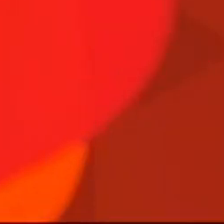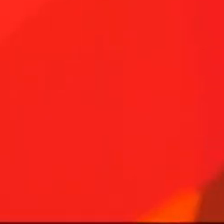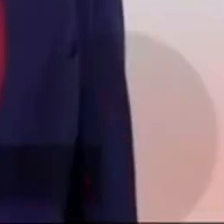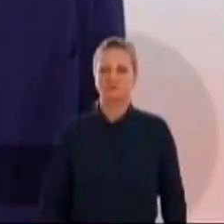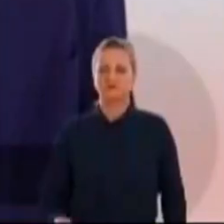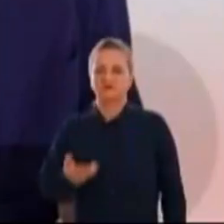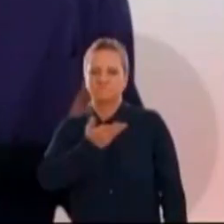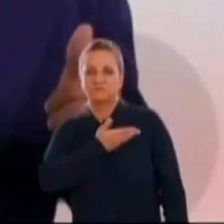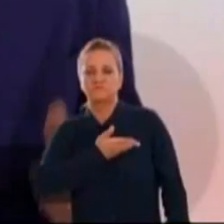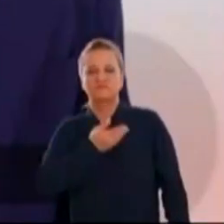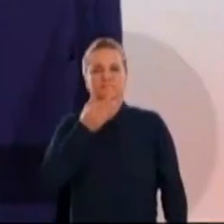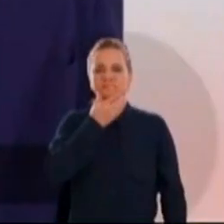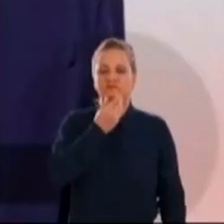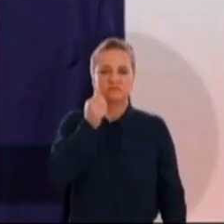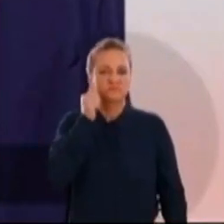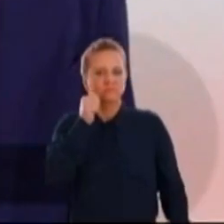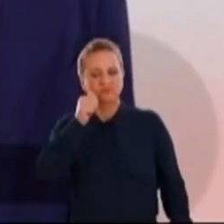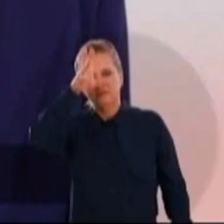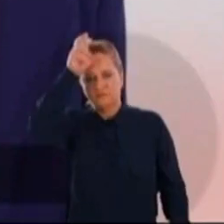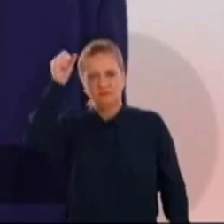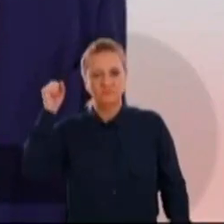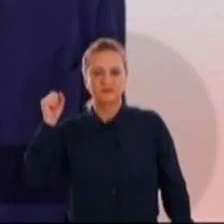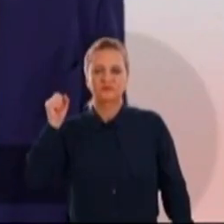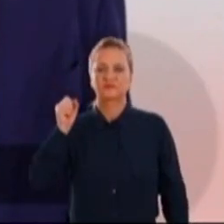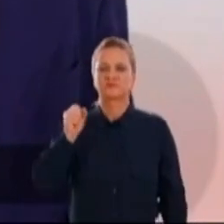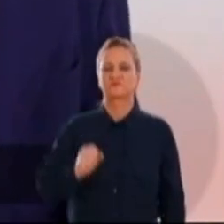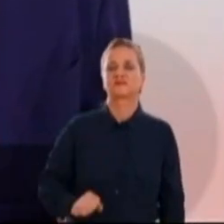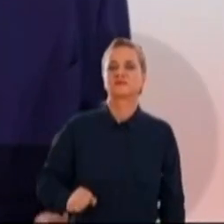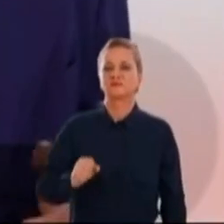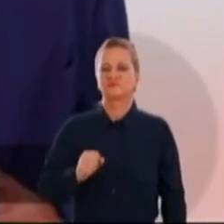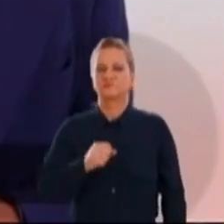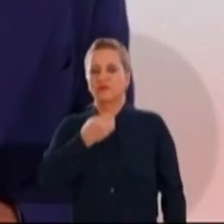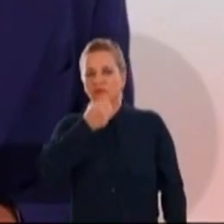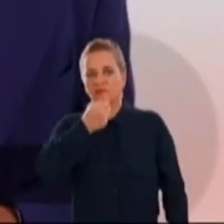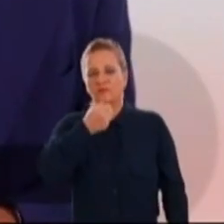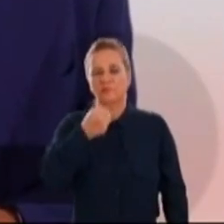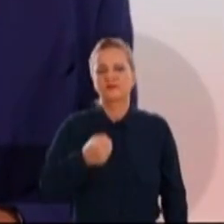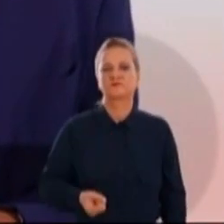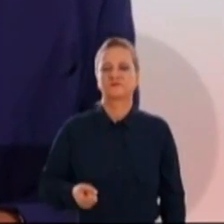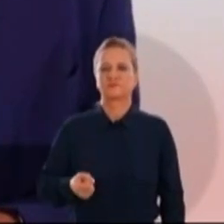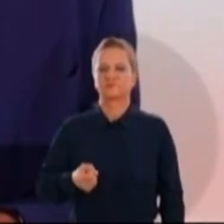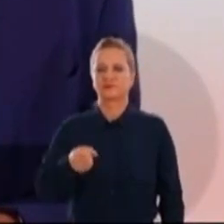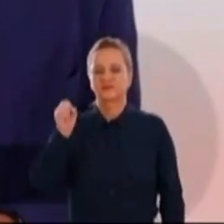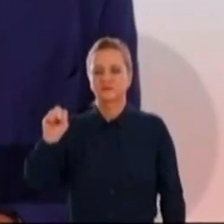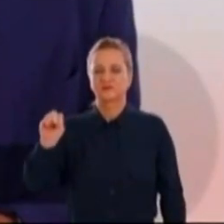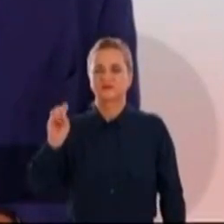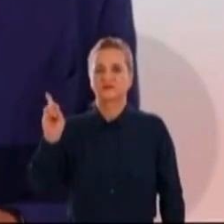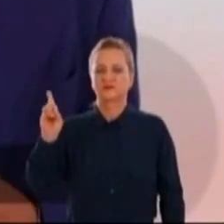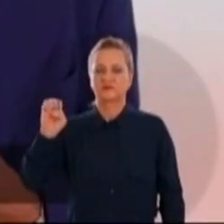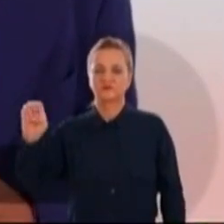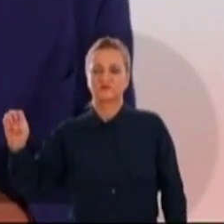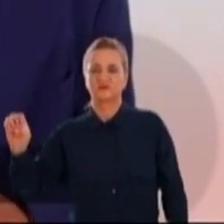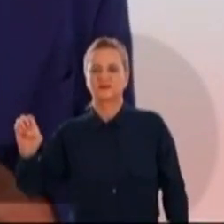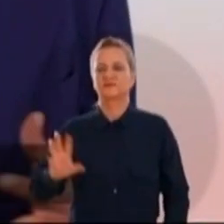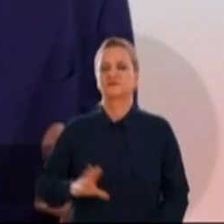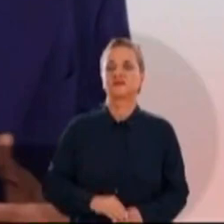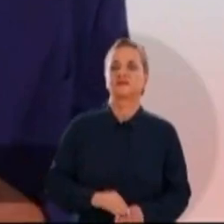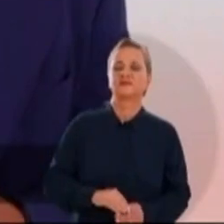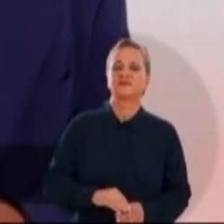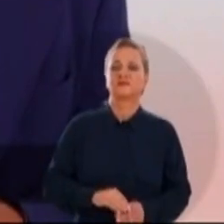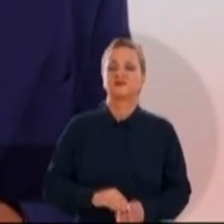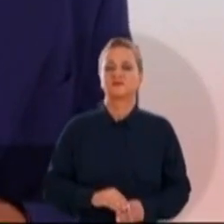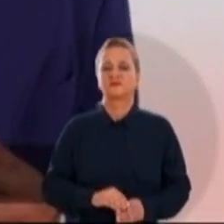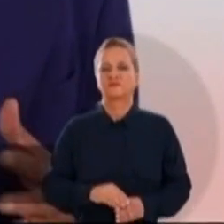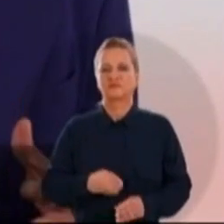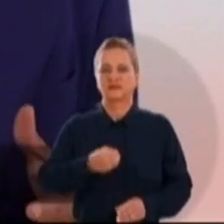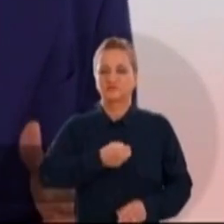É amigos e amigas do Mato Grosso do Sul, sou o radialista Daniel Alves, candidato a deputado estadual de Nova Andradina e do